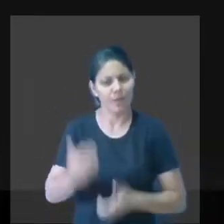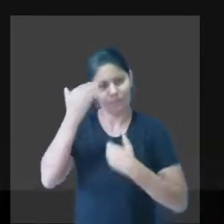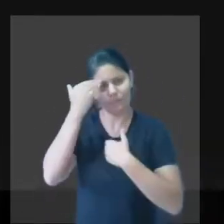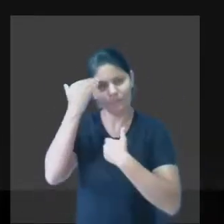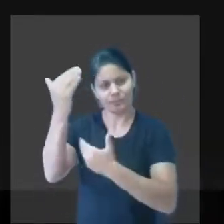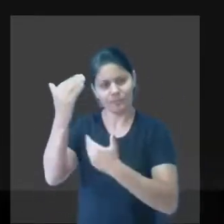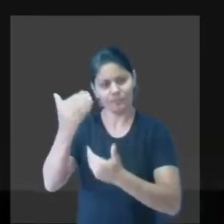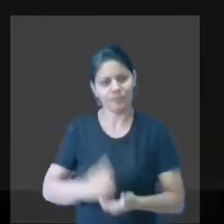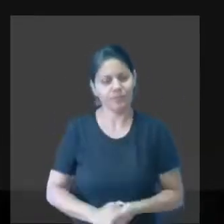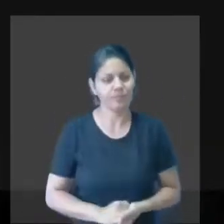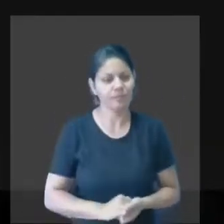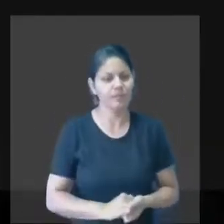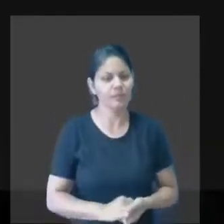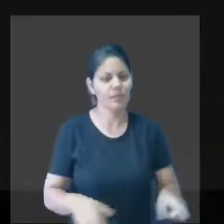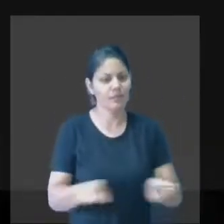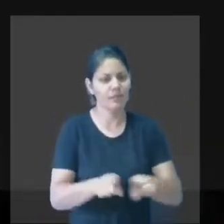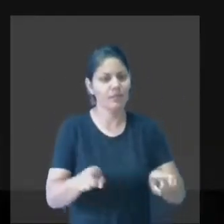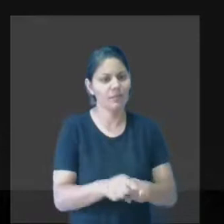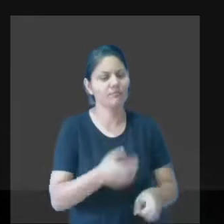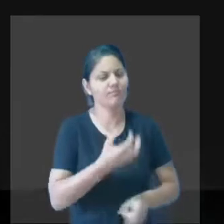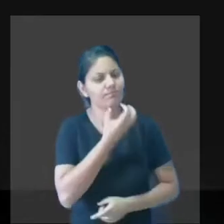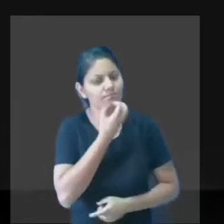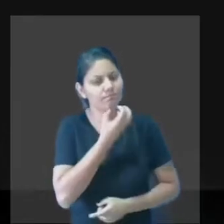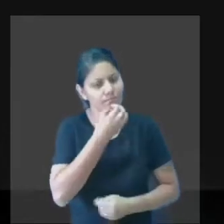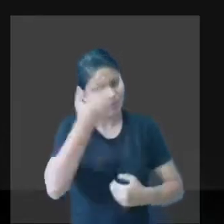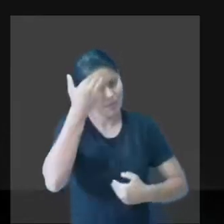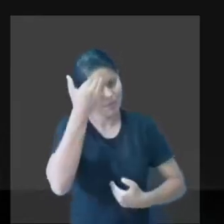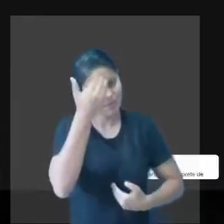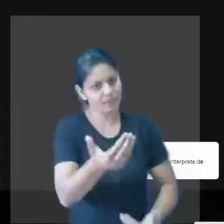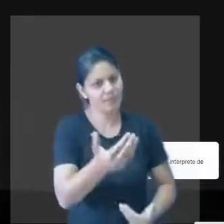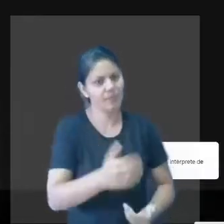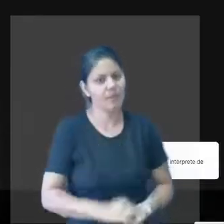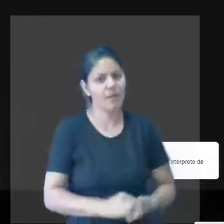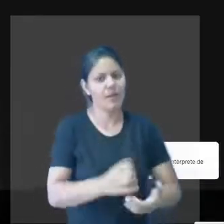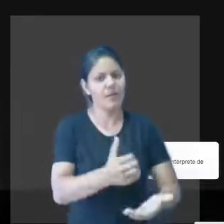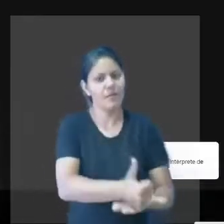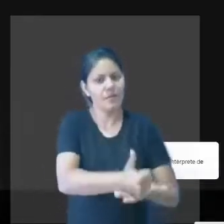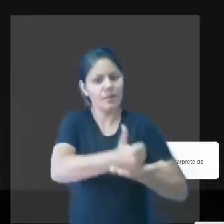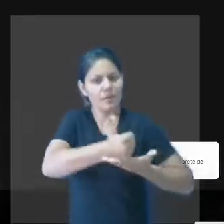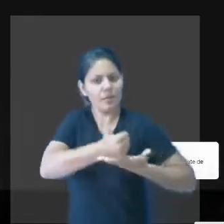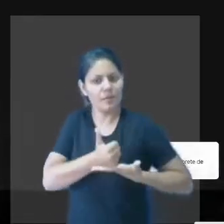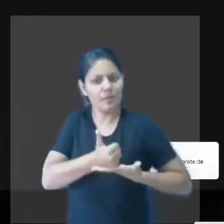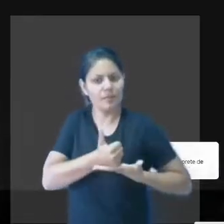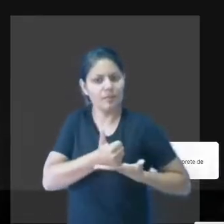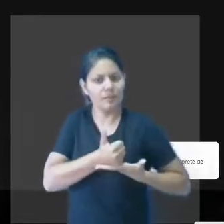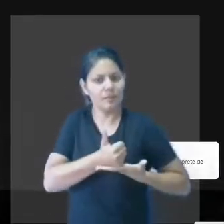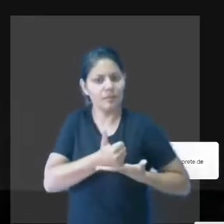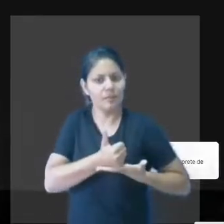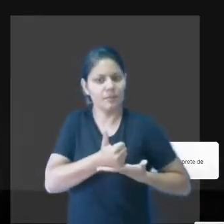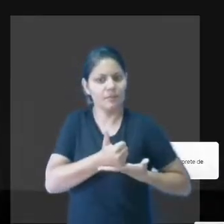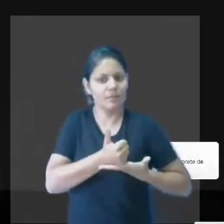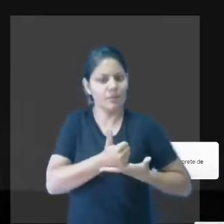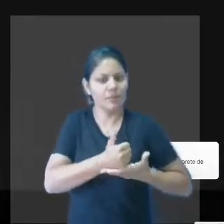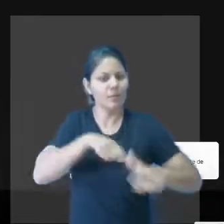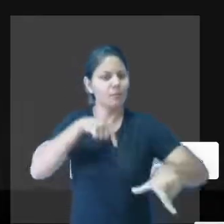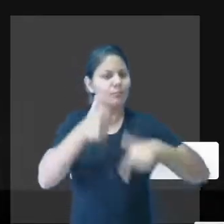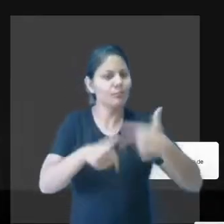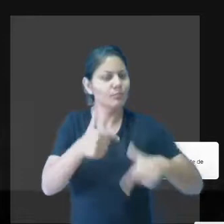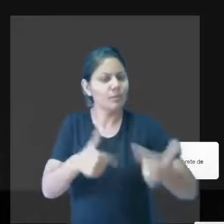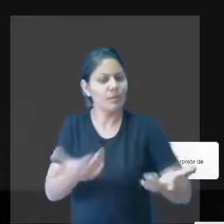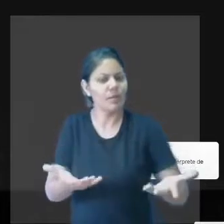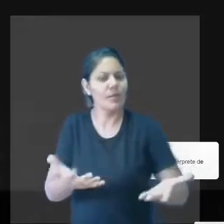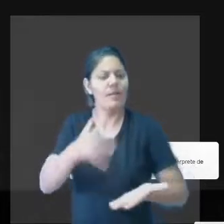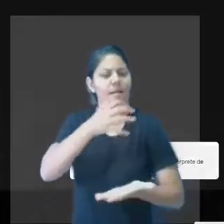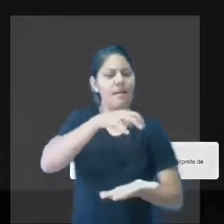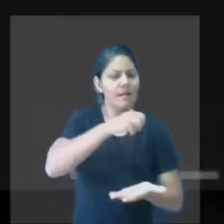o nosso muito obrigado. E ao professor Zanata também, ao agradecer a sua presença, tem dado a política de aquisição de acervos, a